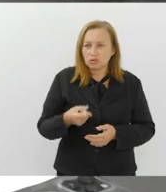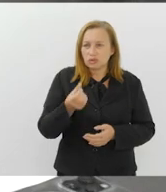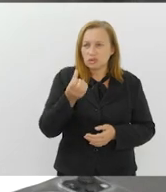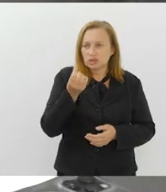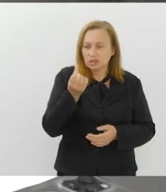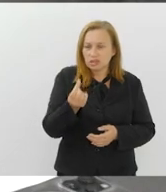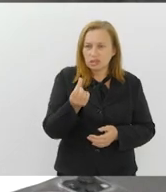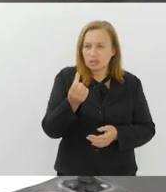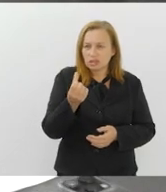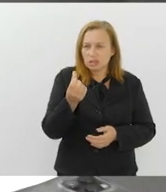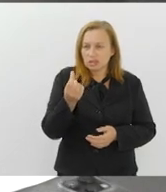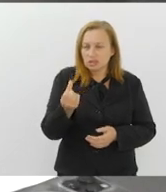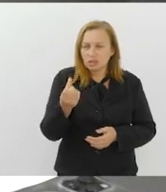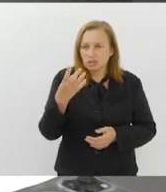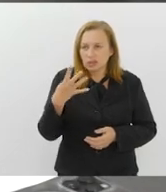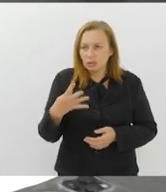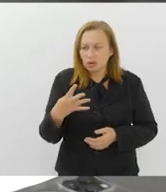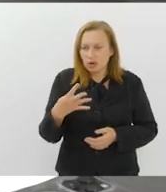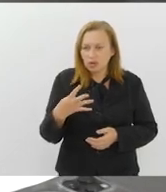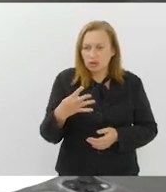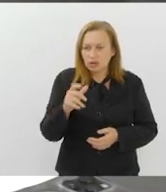16.664 beneficiários,